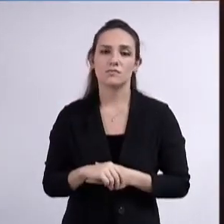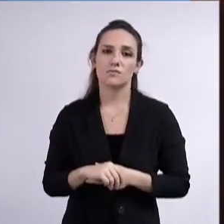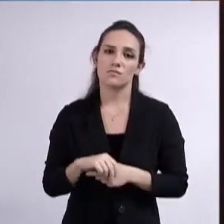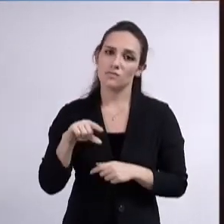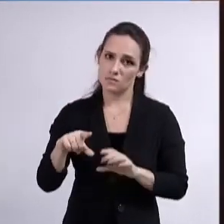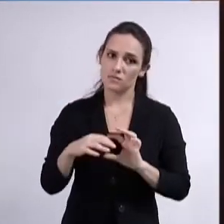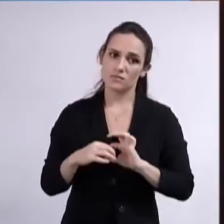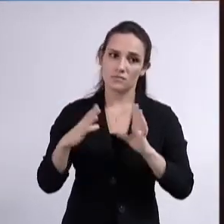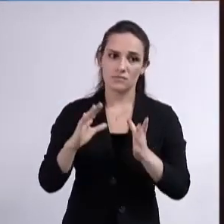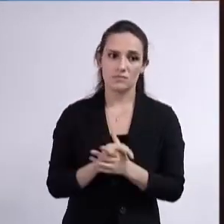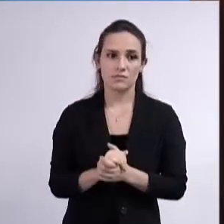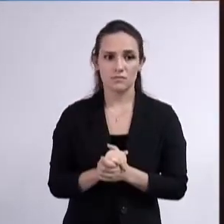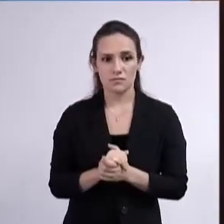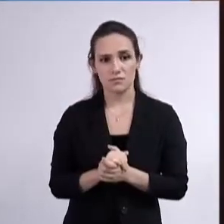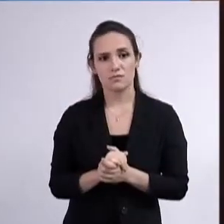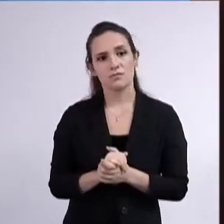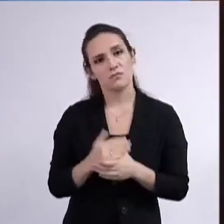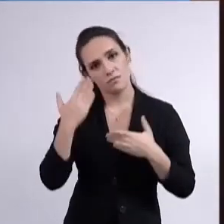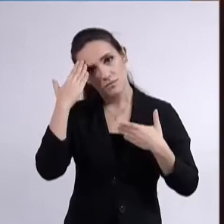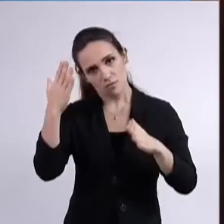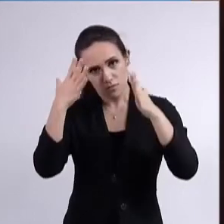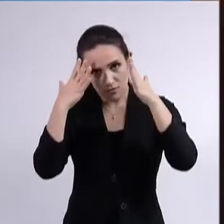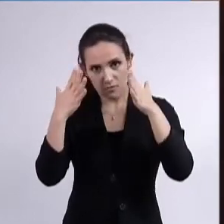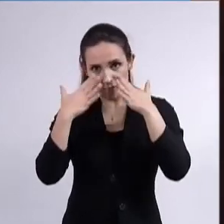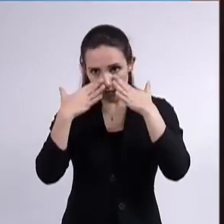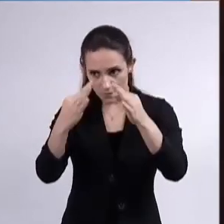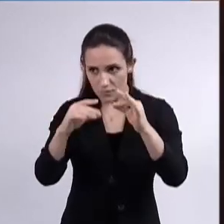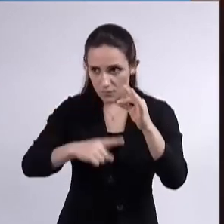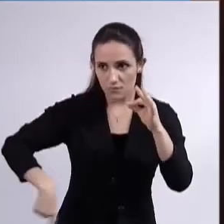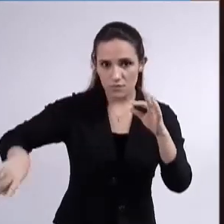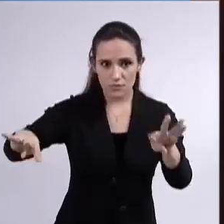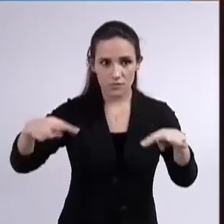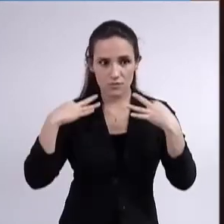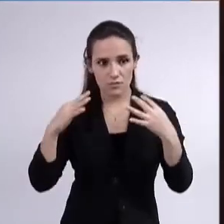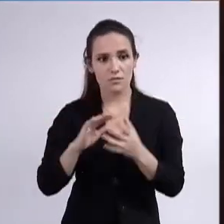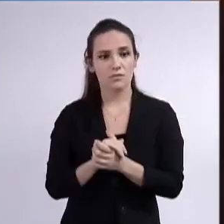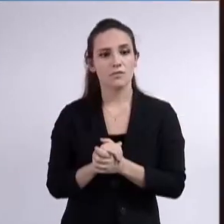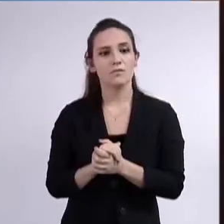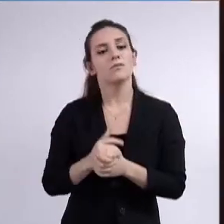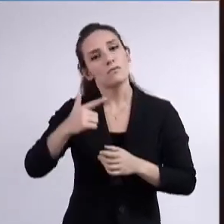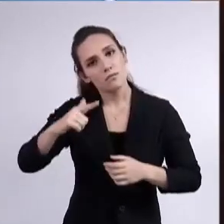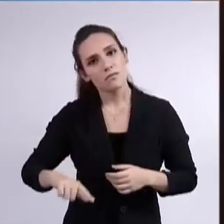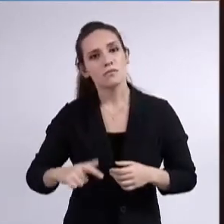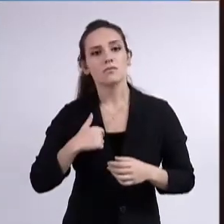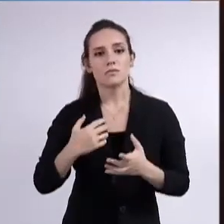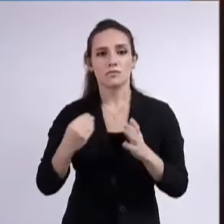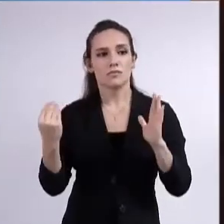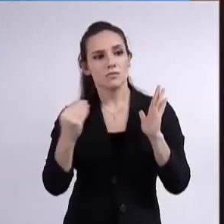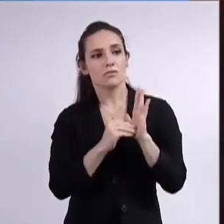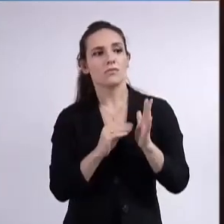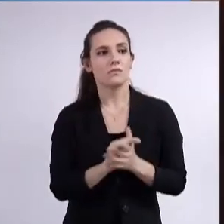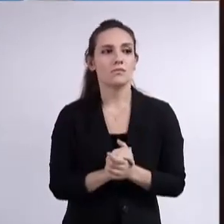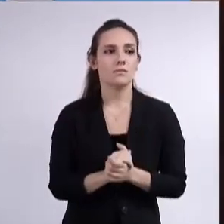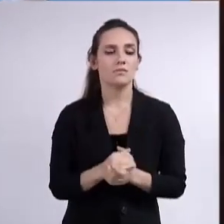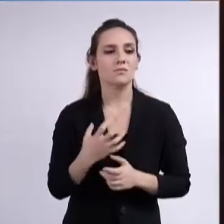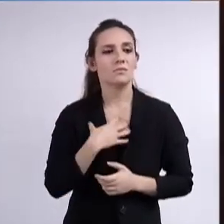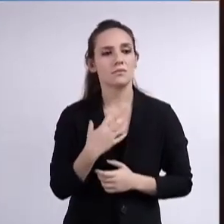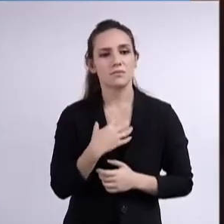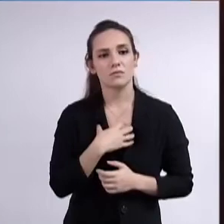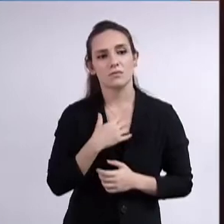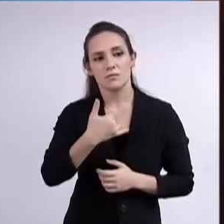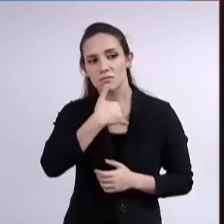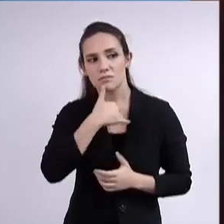aquiescência de Vossa Excelência, agradecer a atenção de todos os senhores e senhoras que nos prestigiam, e, mais uma vez, deixar registrado o meu sentimento